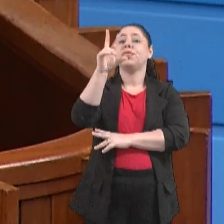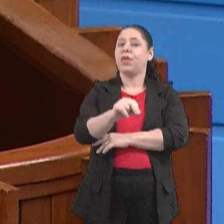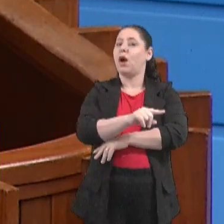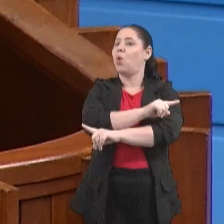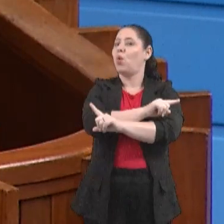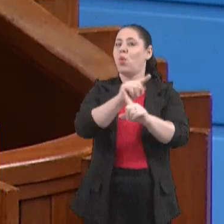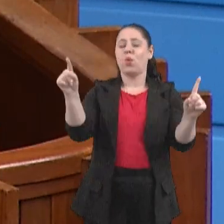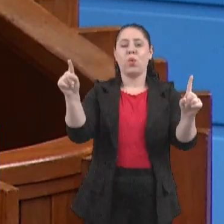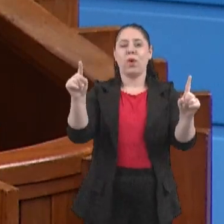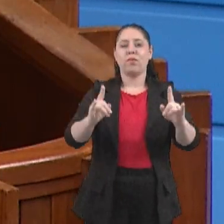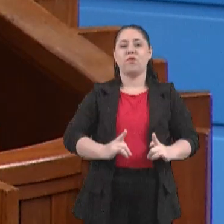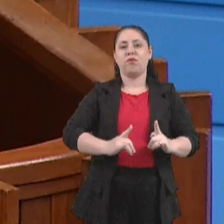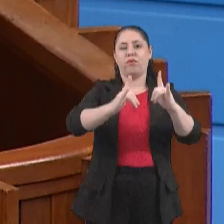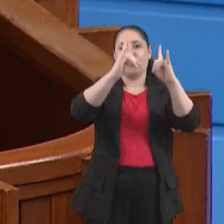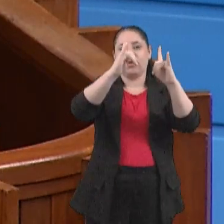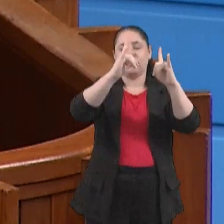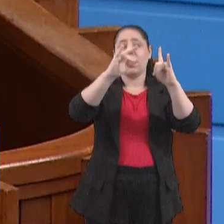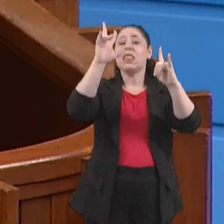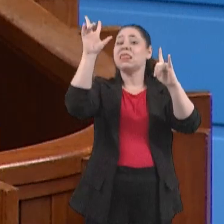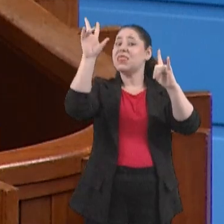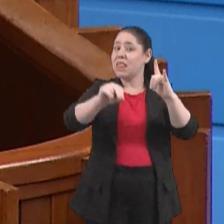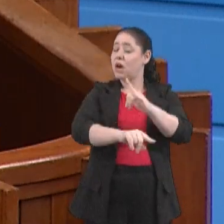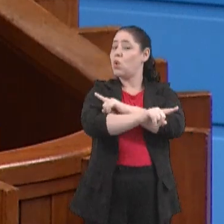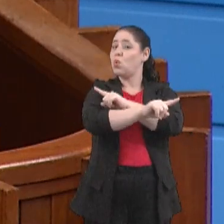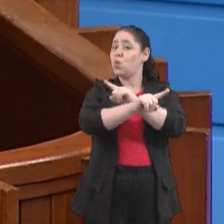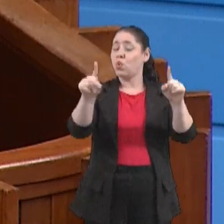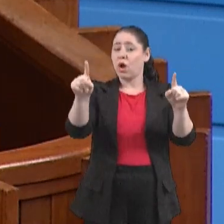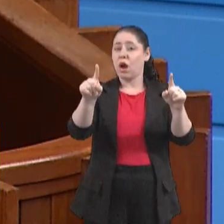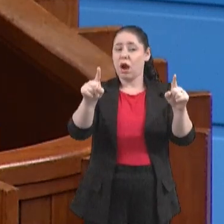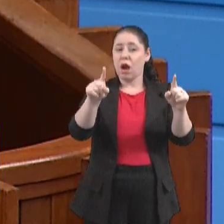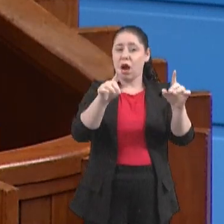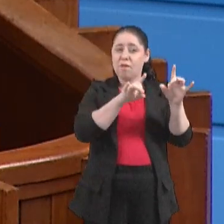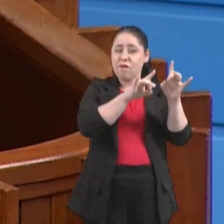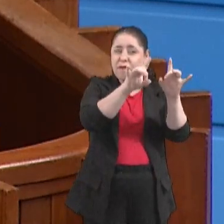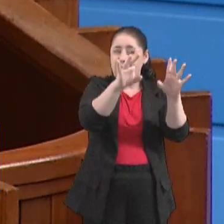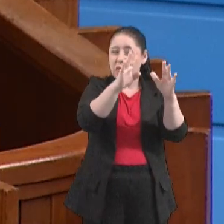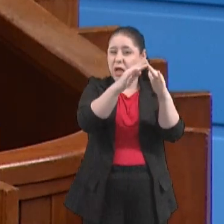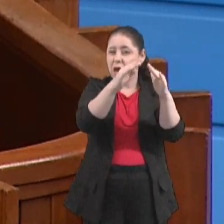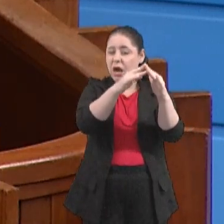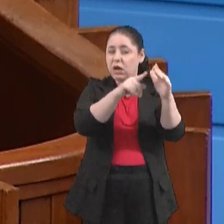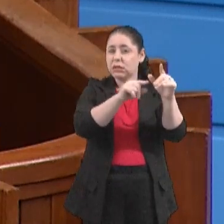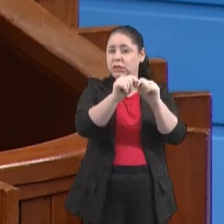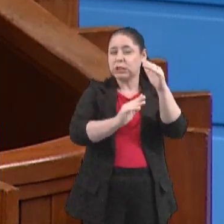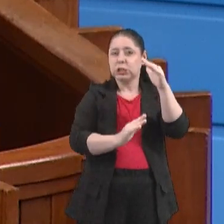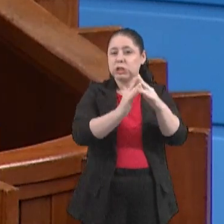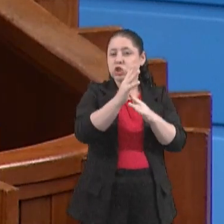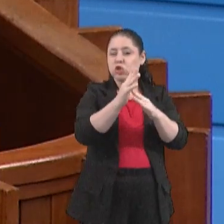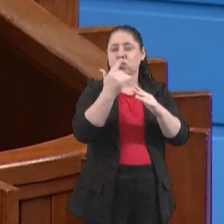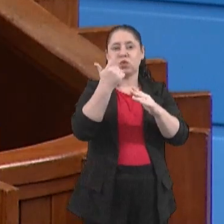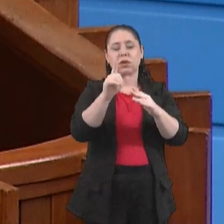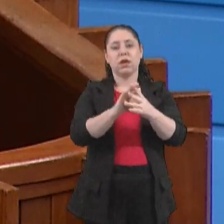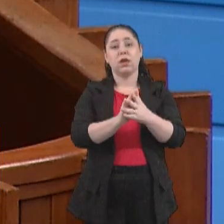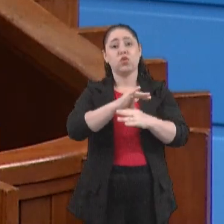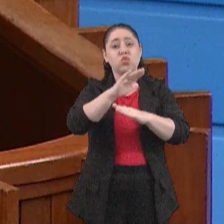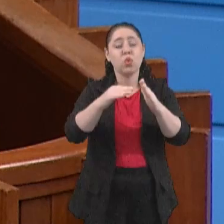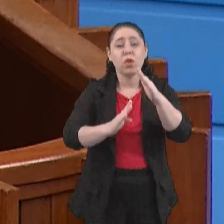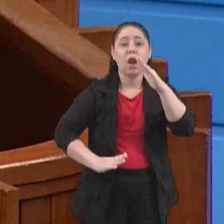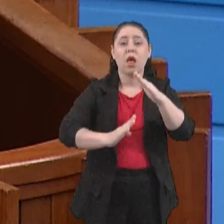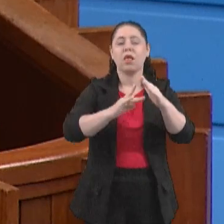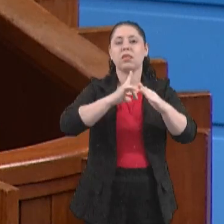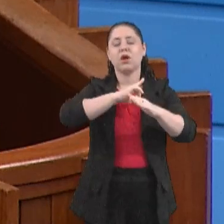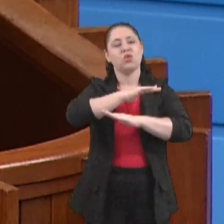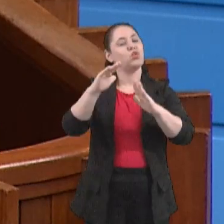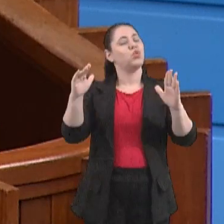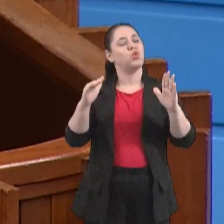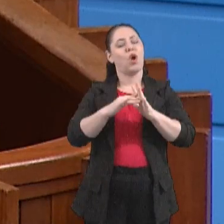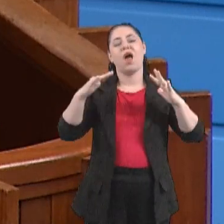não há verticalização, não há especulação imobiliária sem limite. Tudo tem limite,